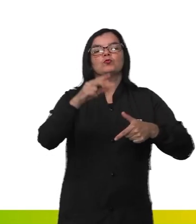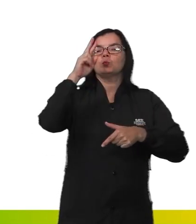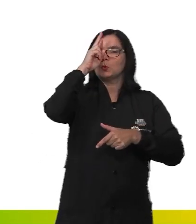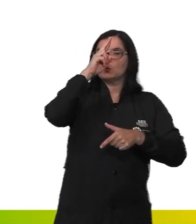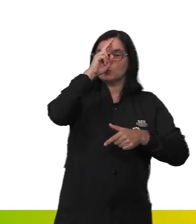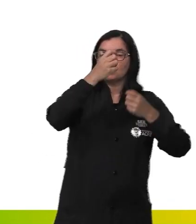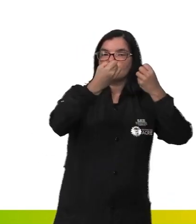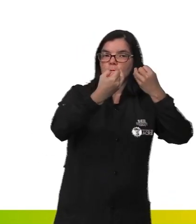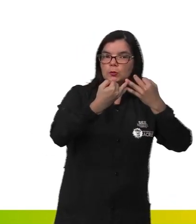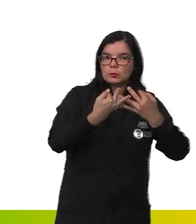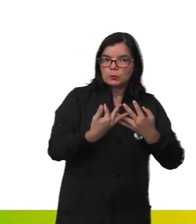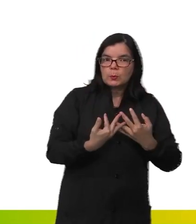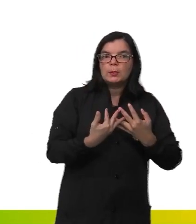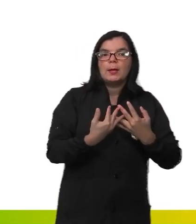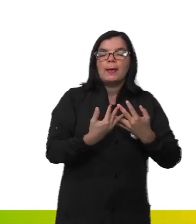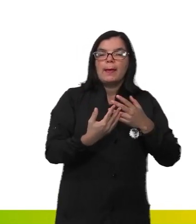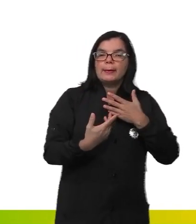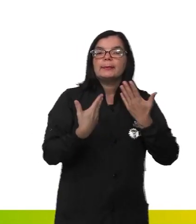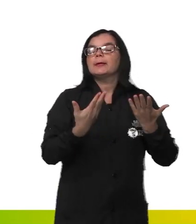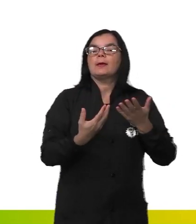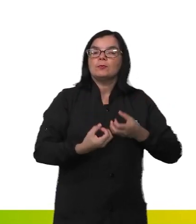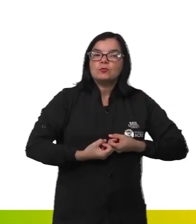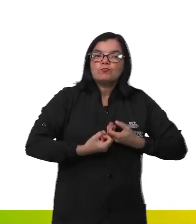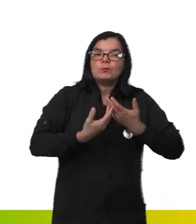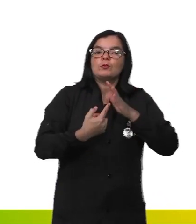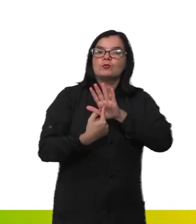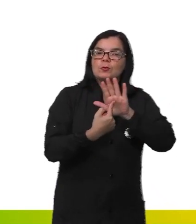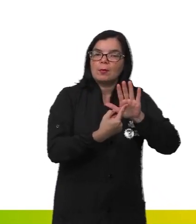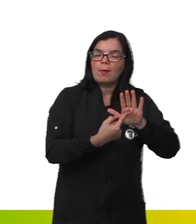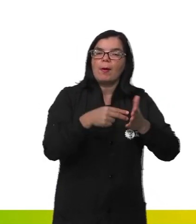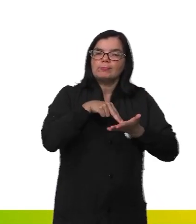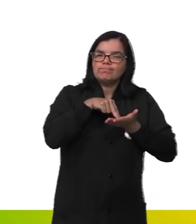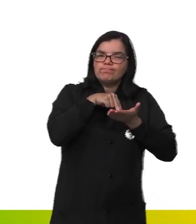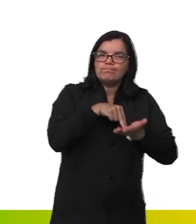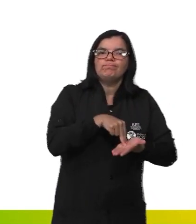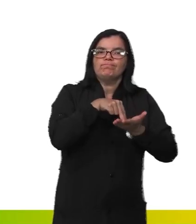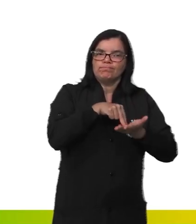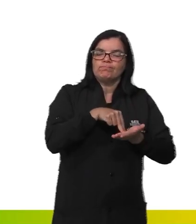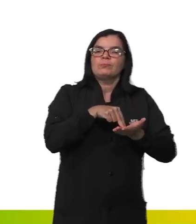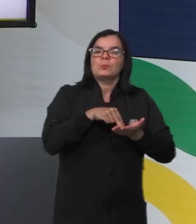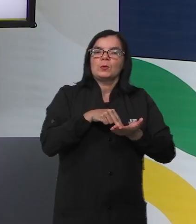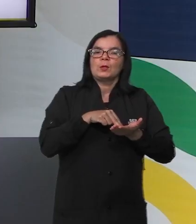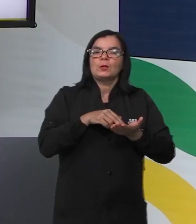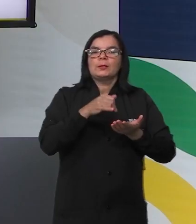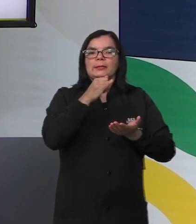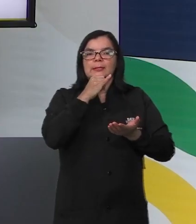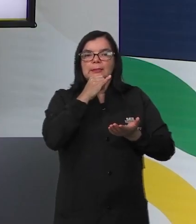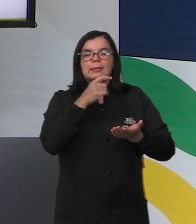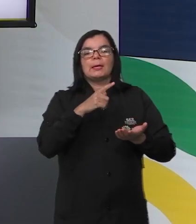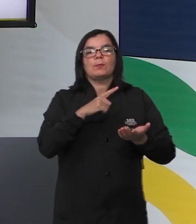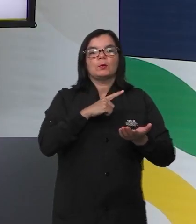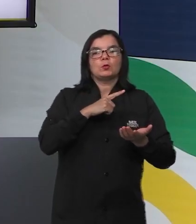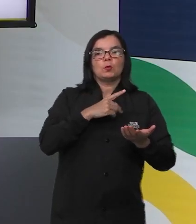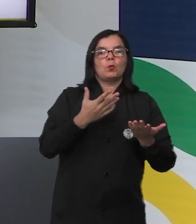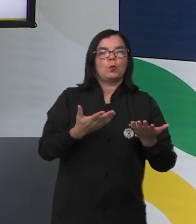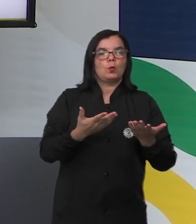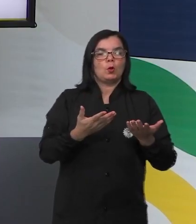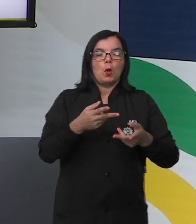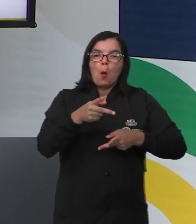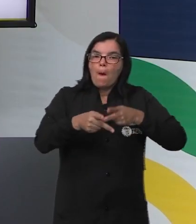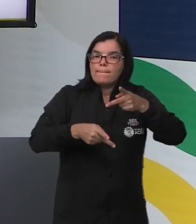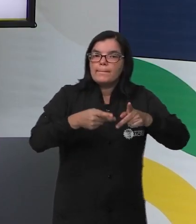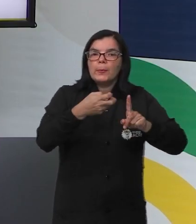já mencionamos anteriormente, né, expressões que refletem a resistência. No caso aqui, temos, no caso, os